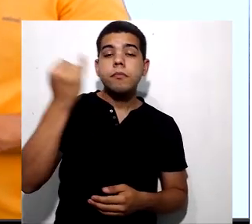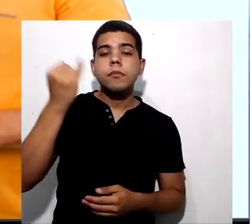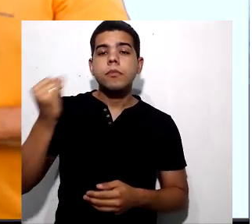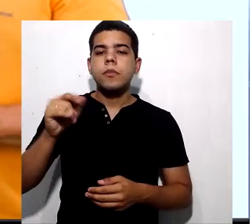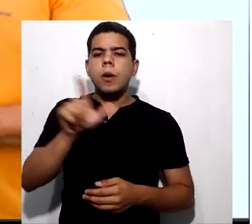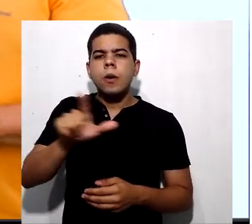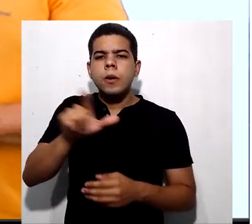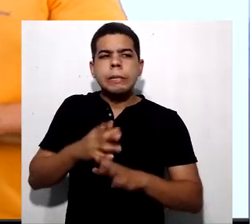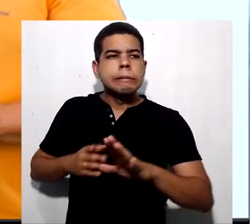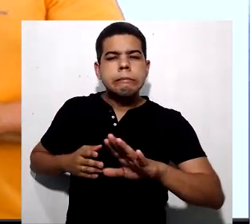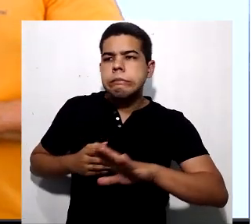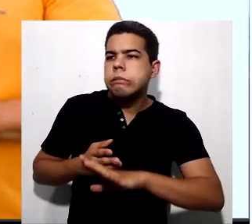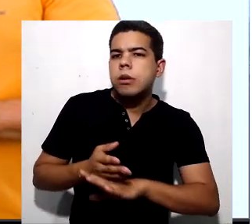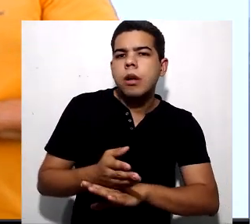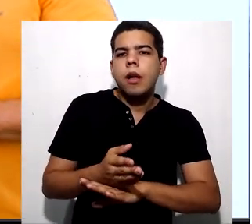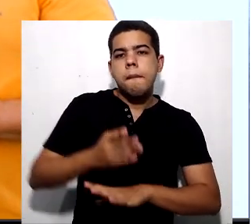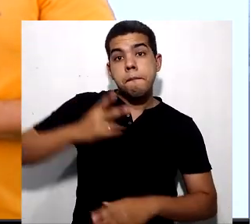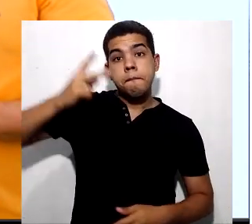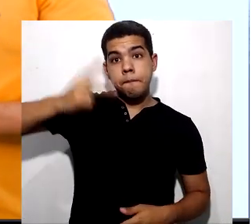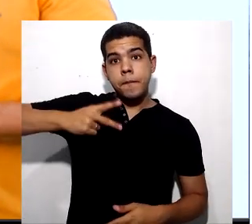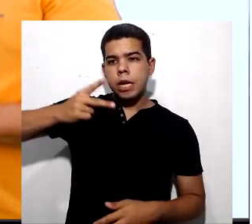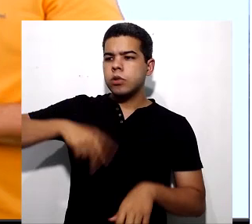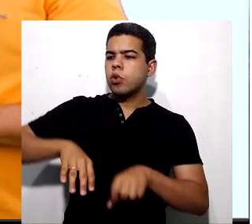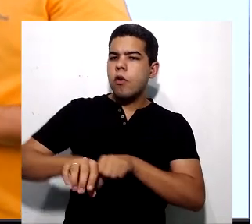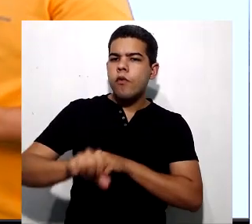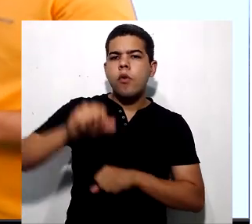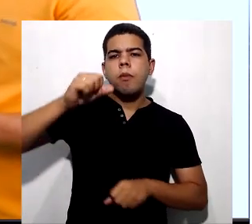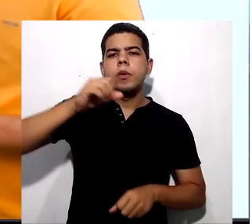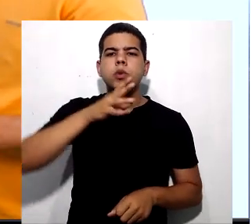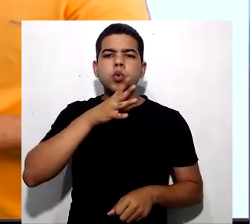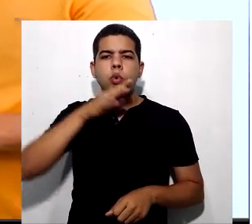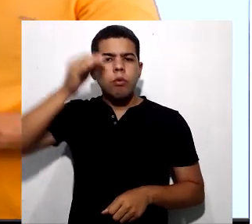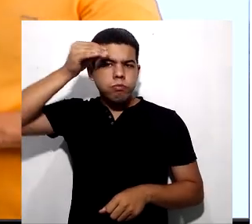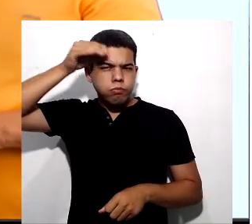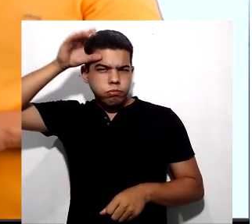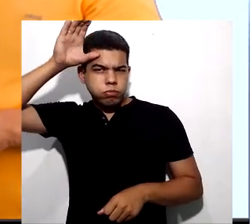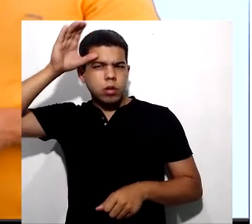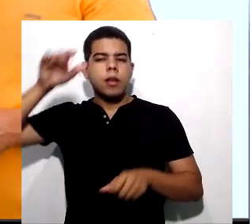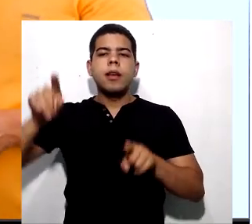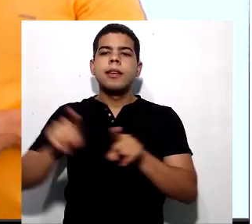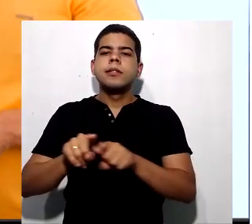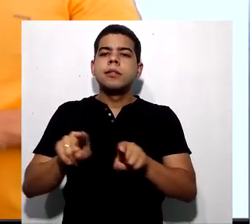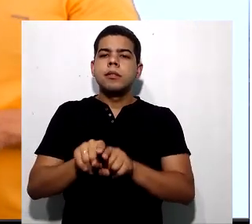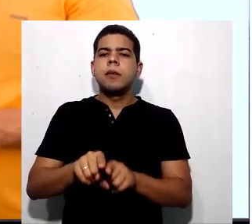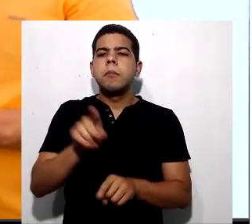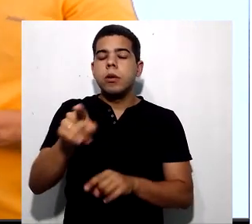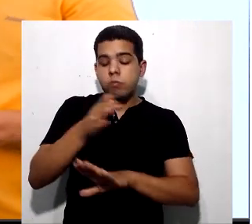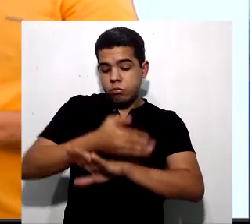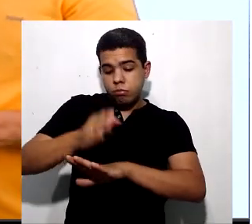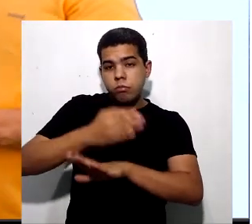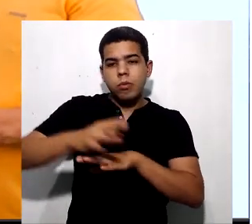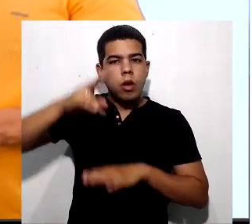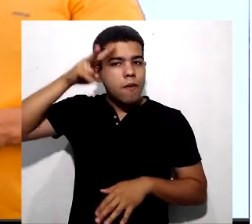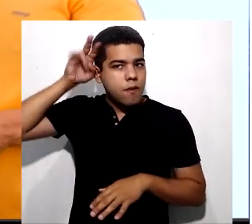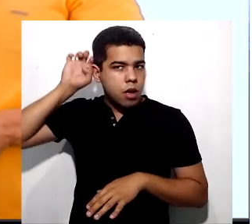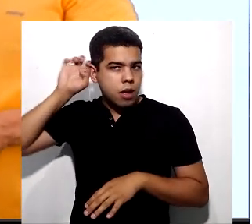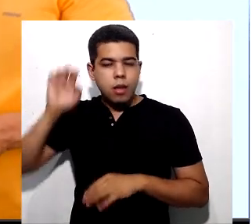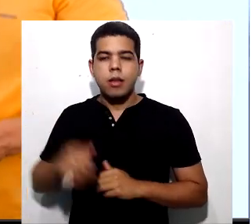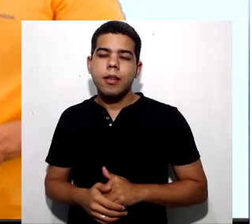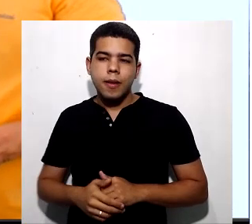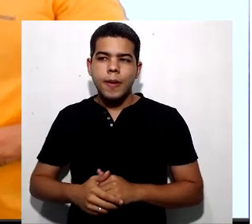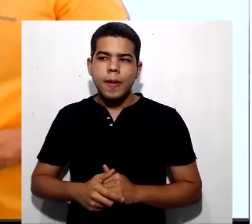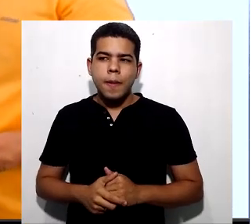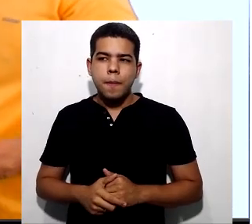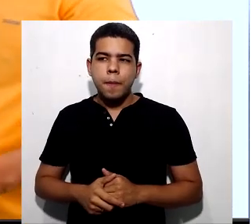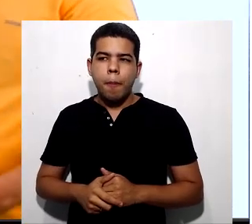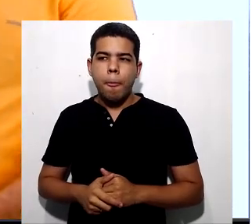literatura, tanto para uma questão pessoal de formação, de conhecer essa grande escritora, como também preparar-se para a questão do vestibular.